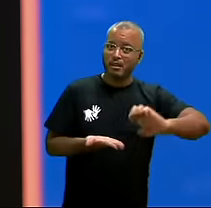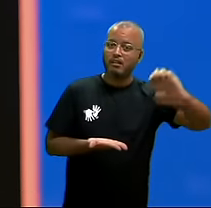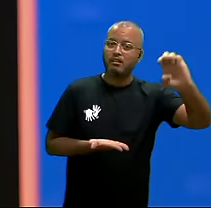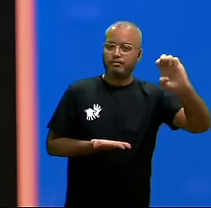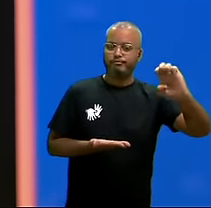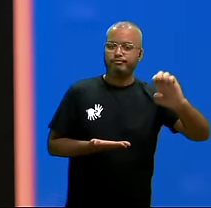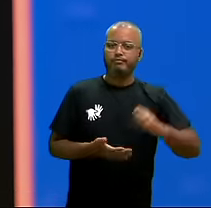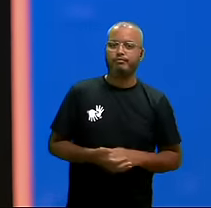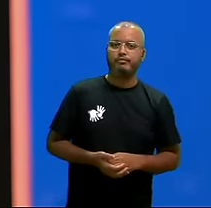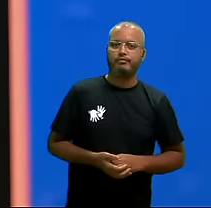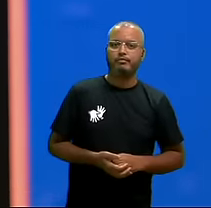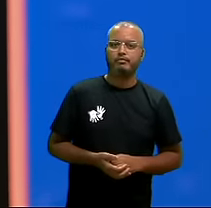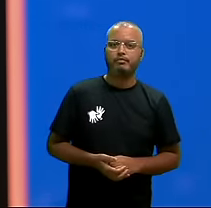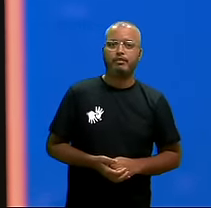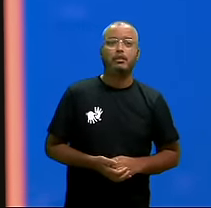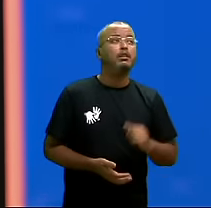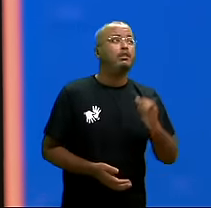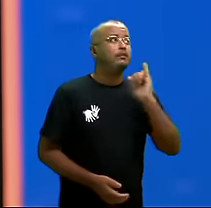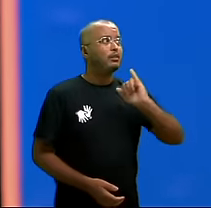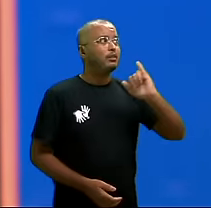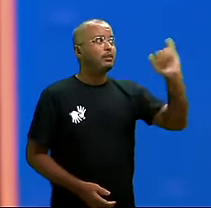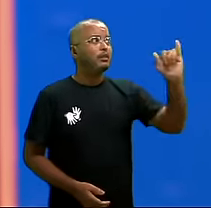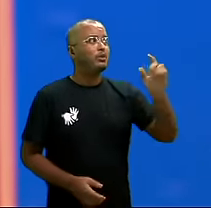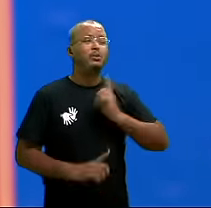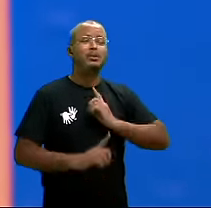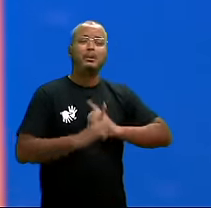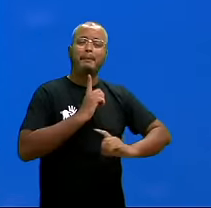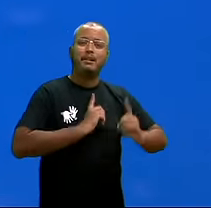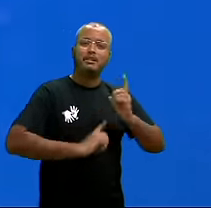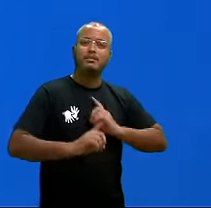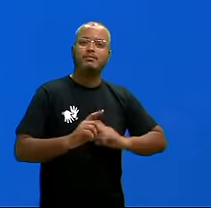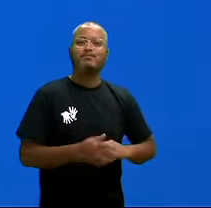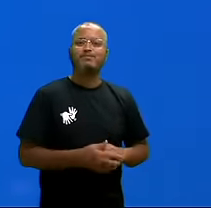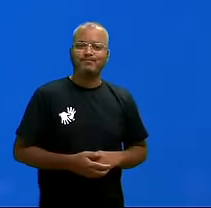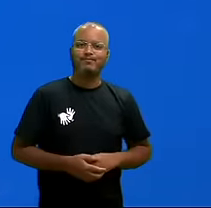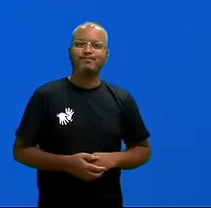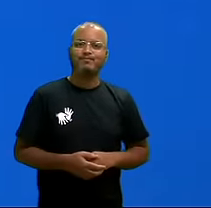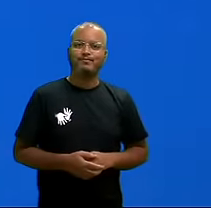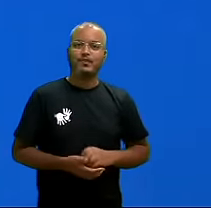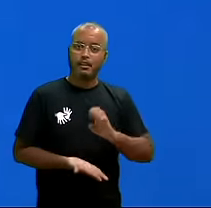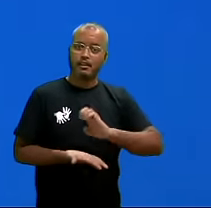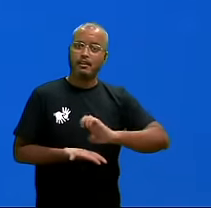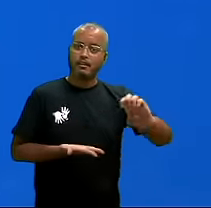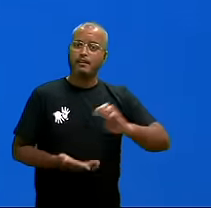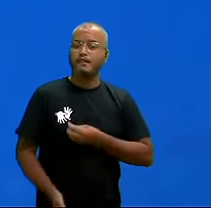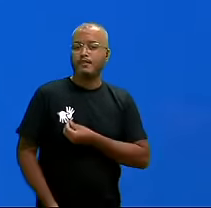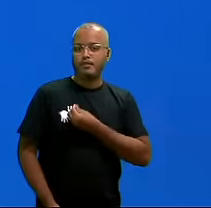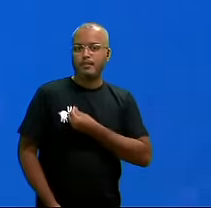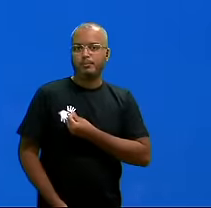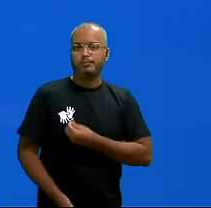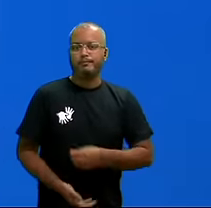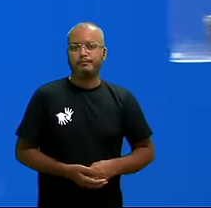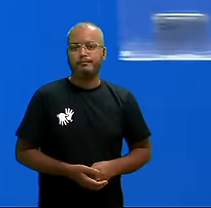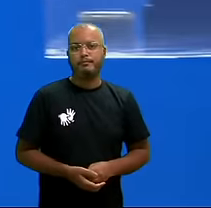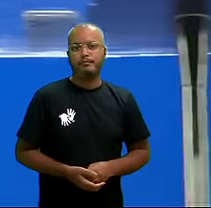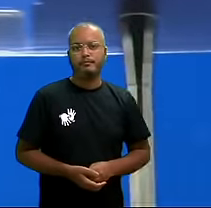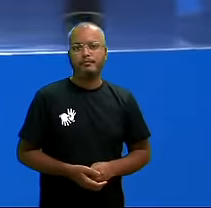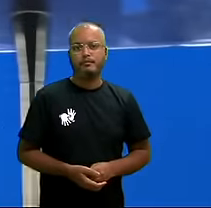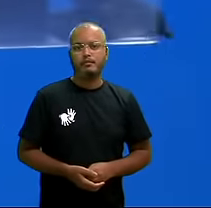Deus, acaba com tudo. Depressão. O próprio Elias viveu isso. Elias está numa